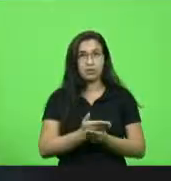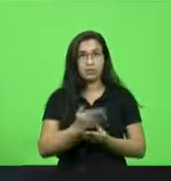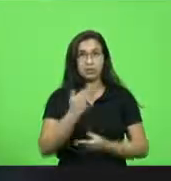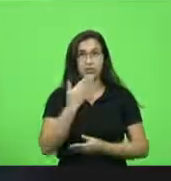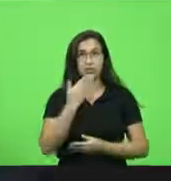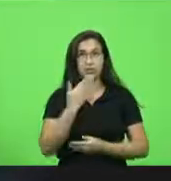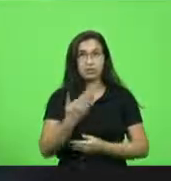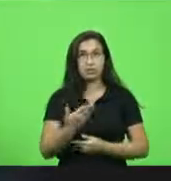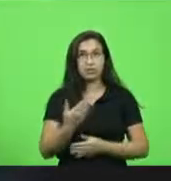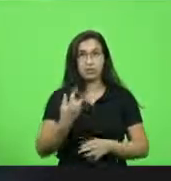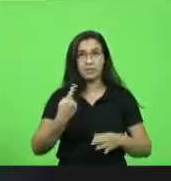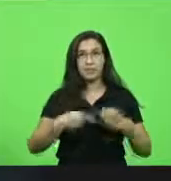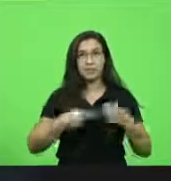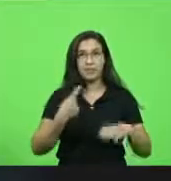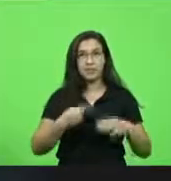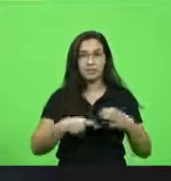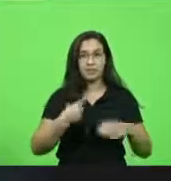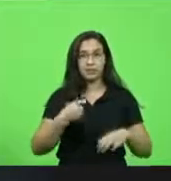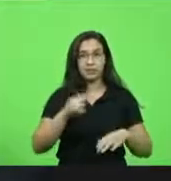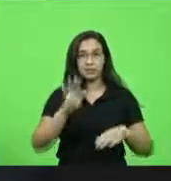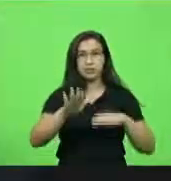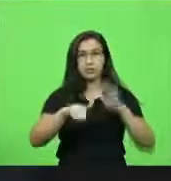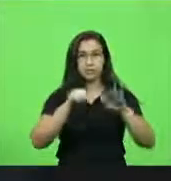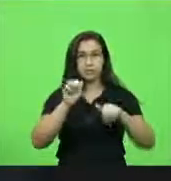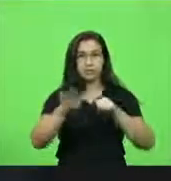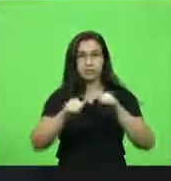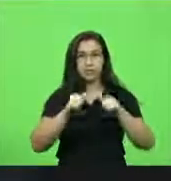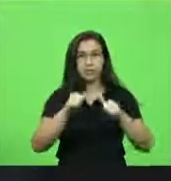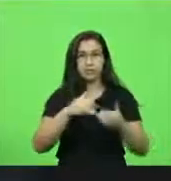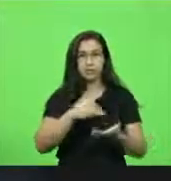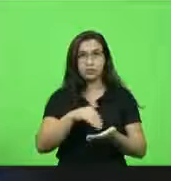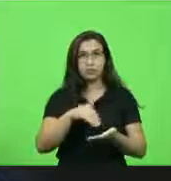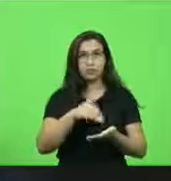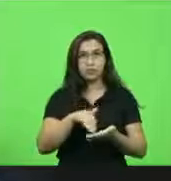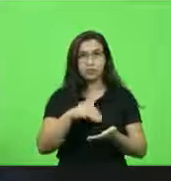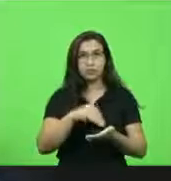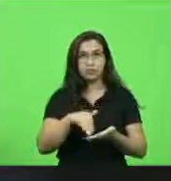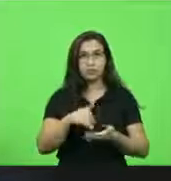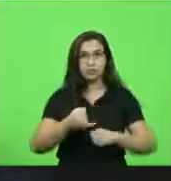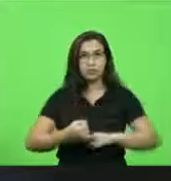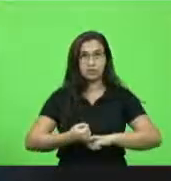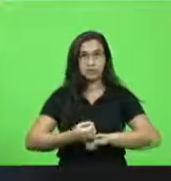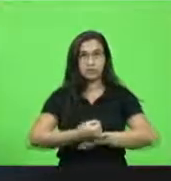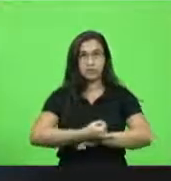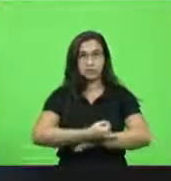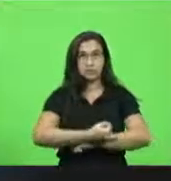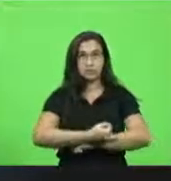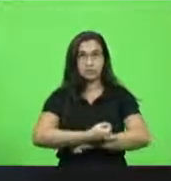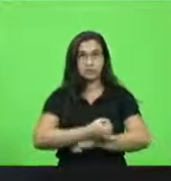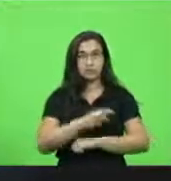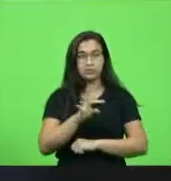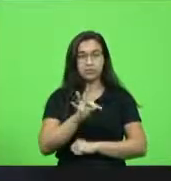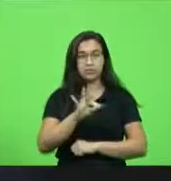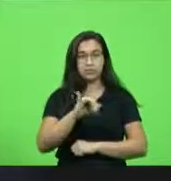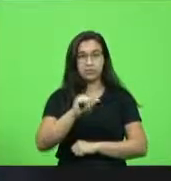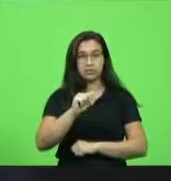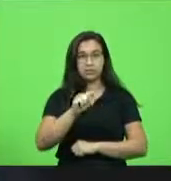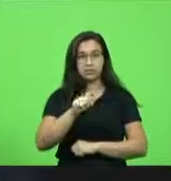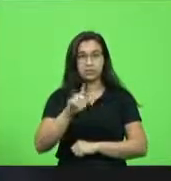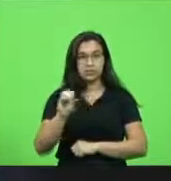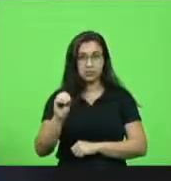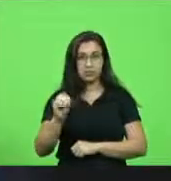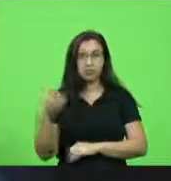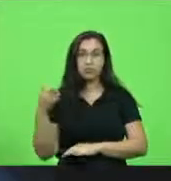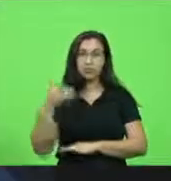requerimento para a comissão de convocação do secretário de Infraestrutura, Tiago Vieira, para que ele venha à